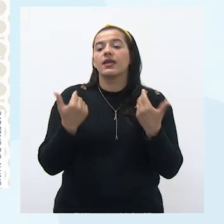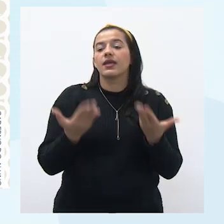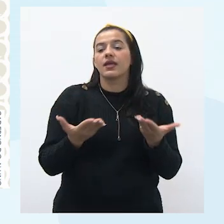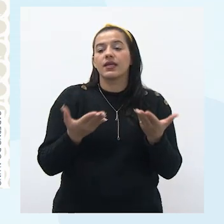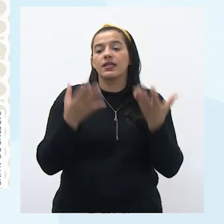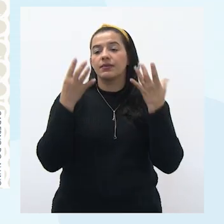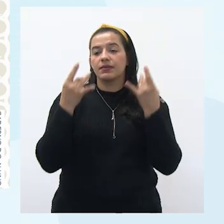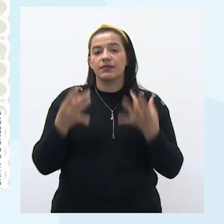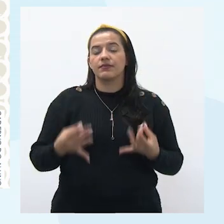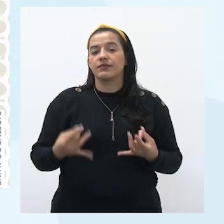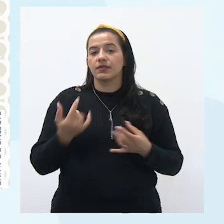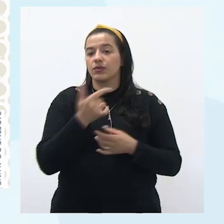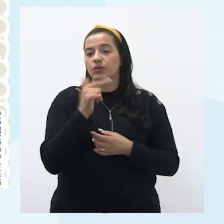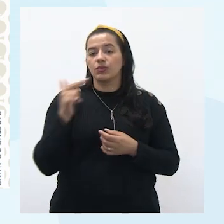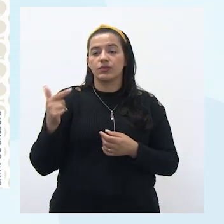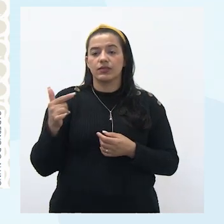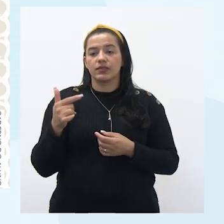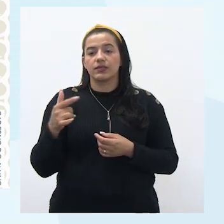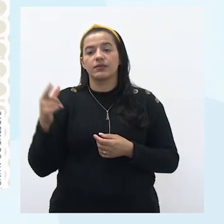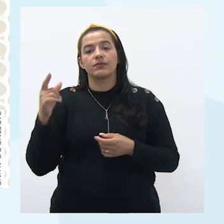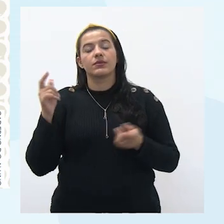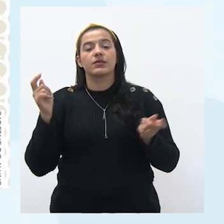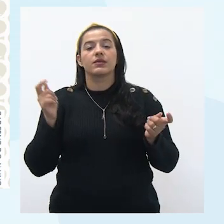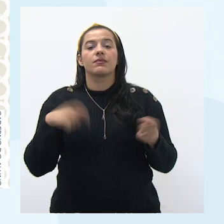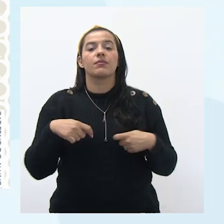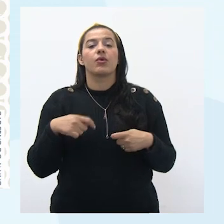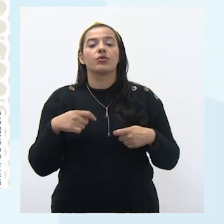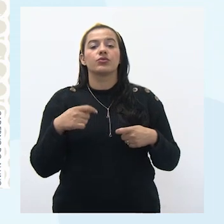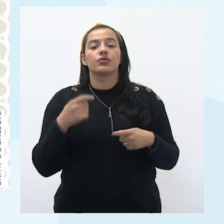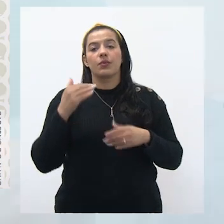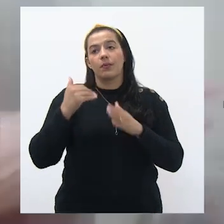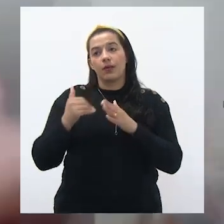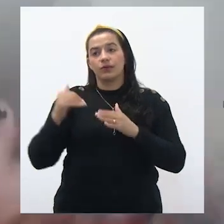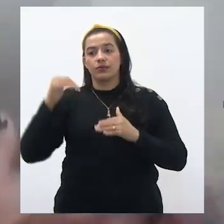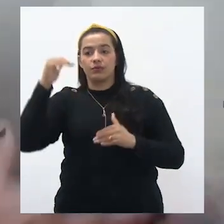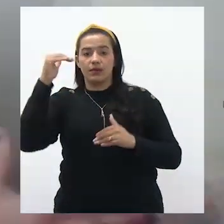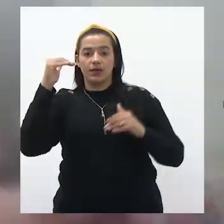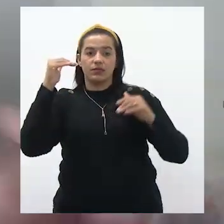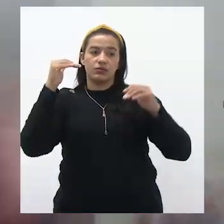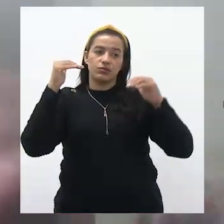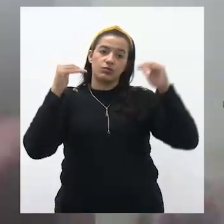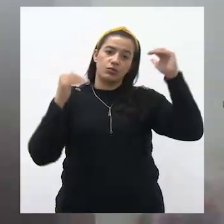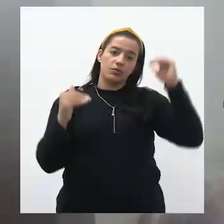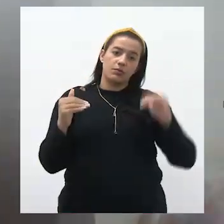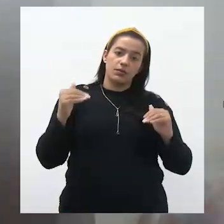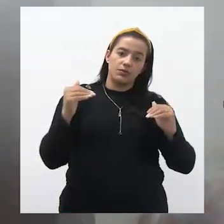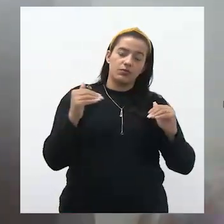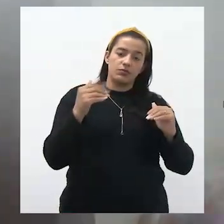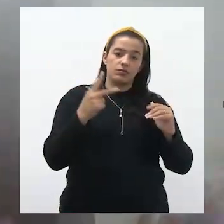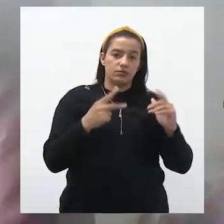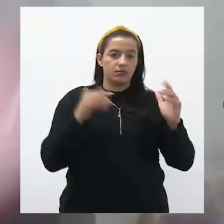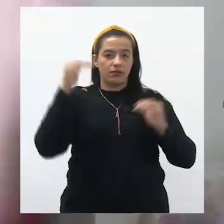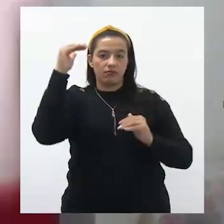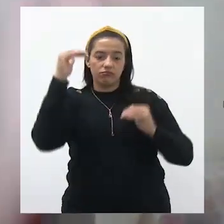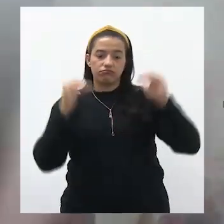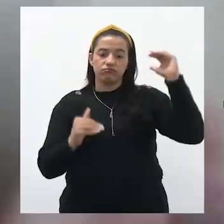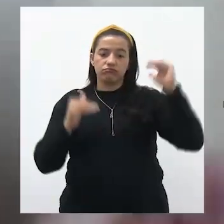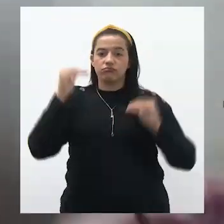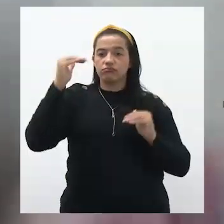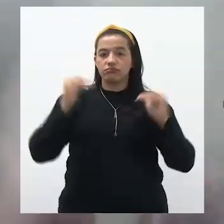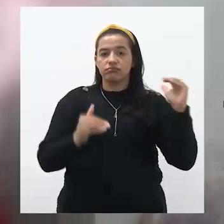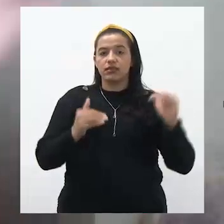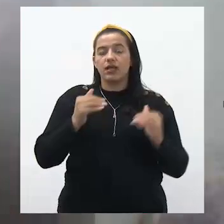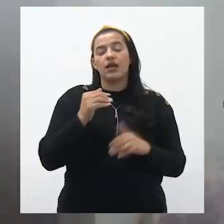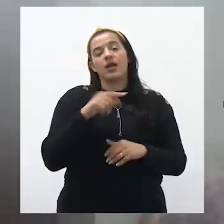uma definição? Porque eu posso estar mais no 1 e menos do 2. Então, eu estou entre o